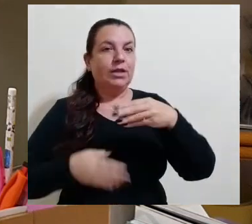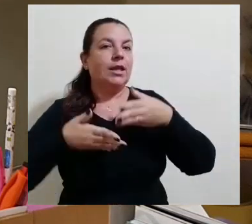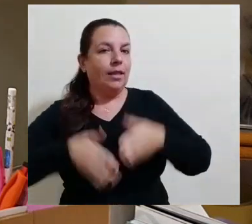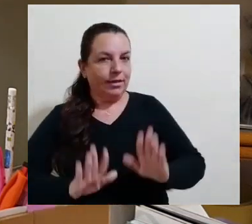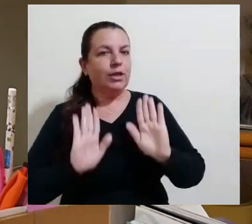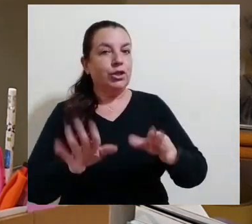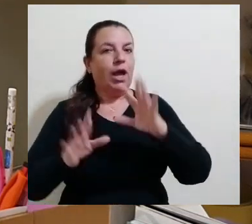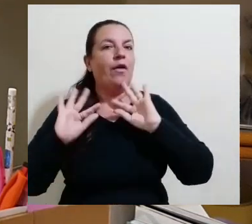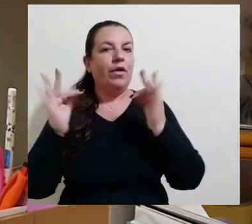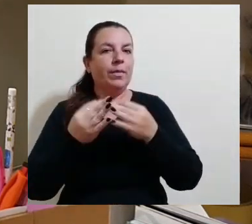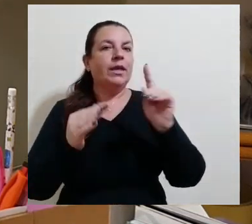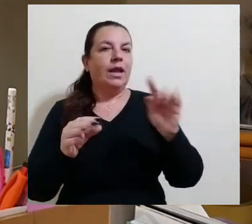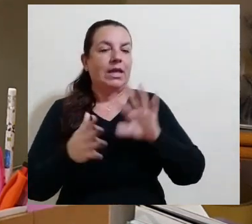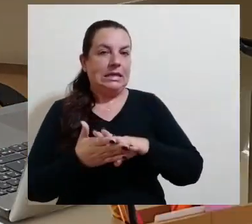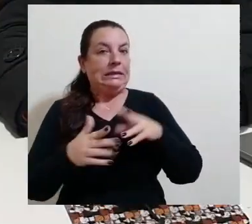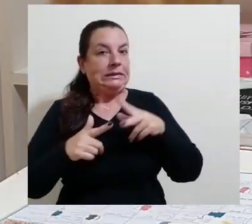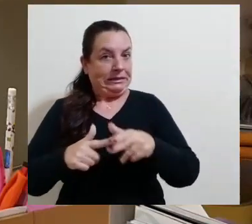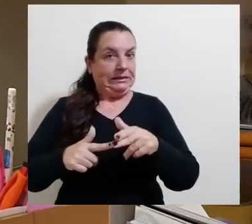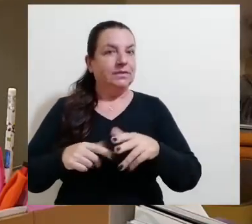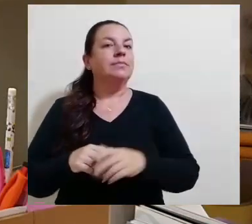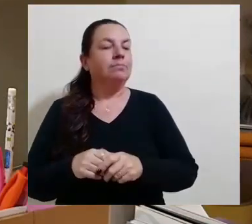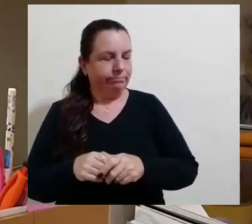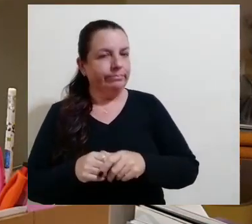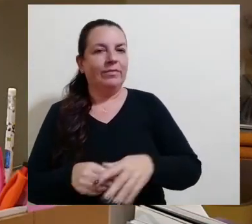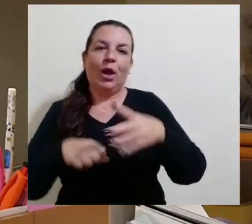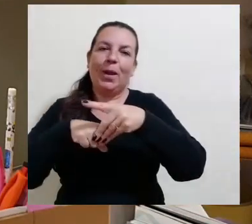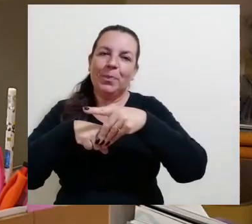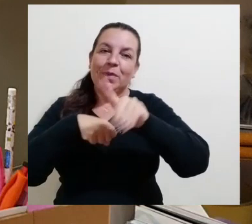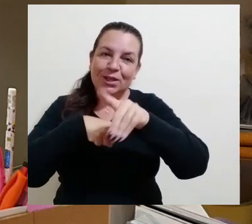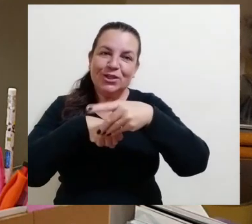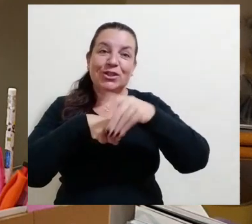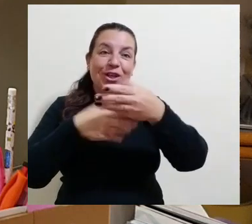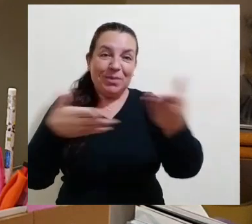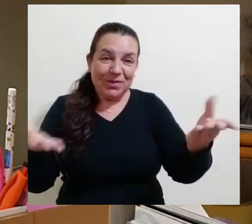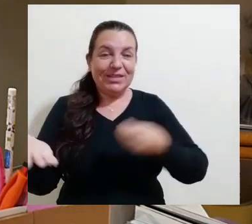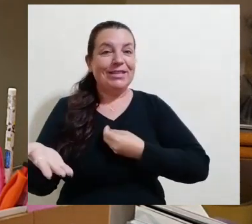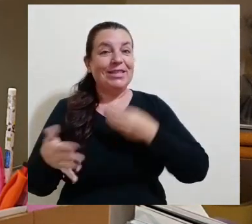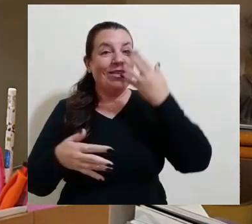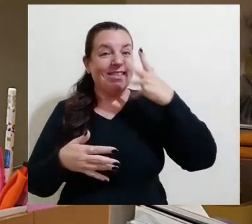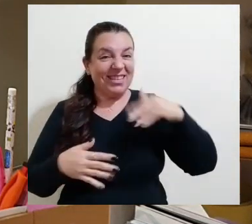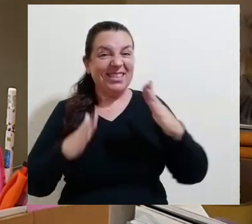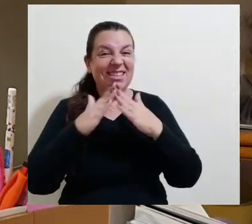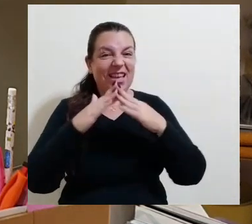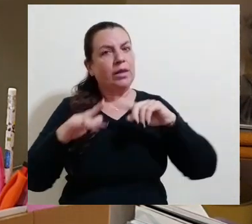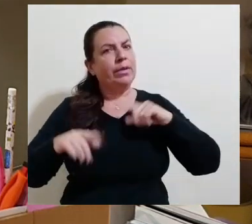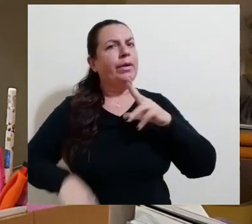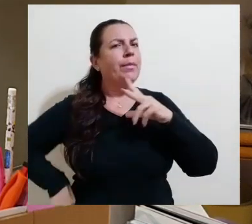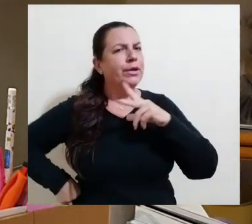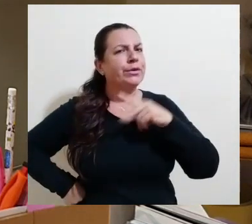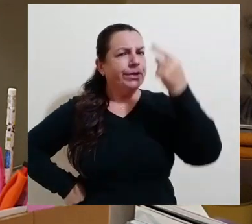nascerem a família já avisou que ela vai ser e agora uma dica para você que tá com a criançada em casa mas eu particularmente